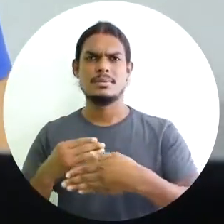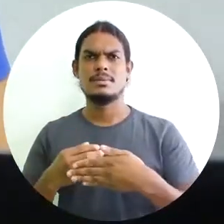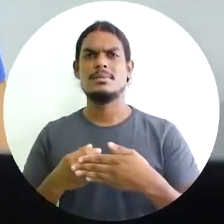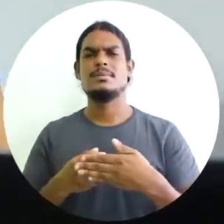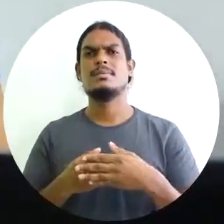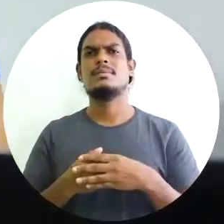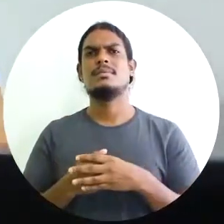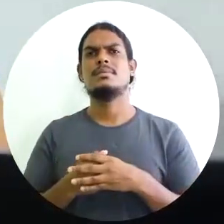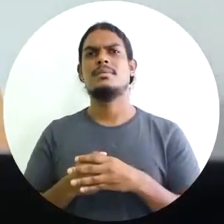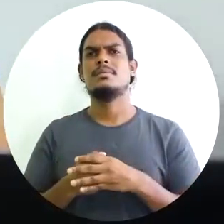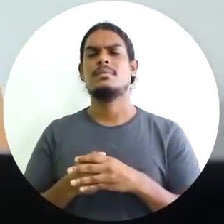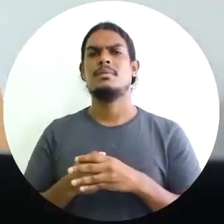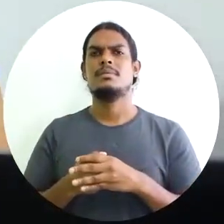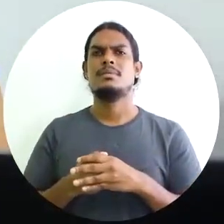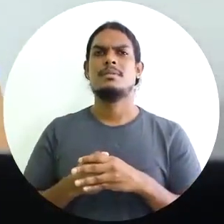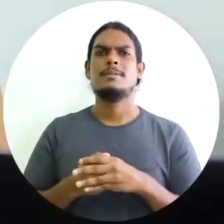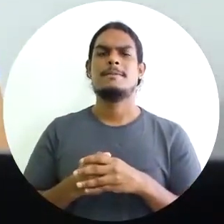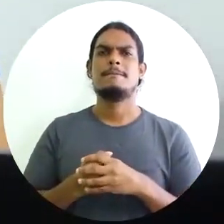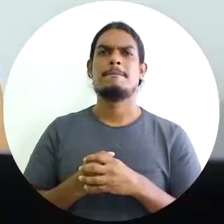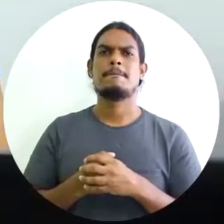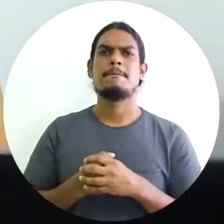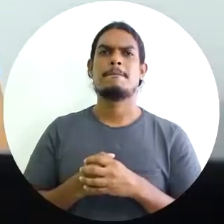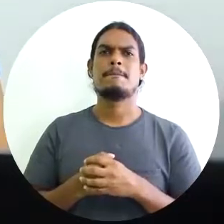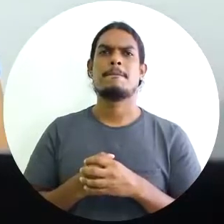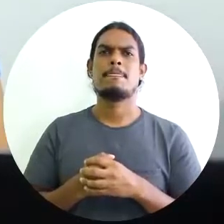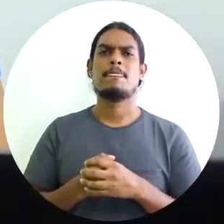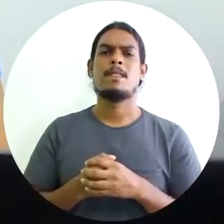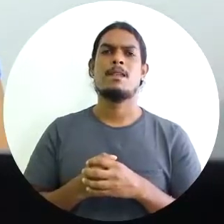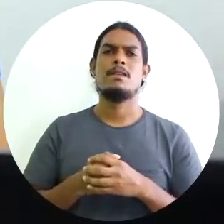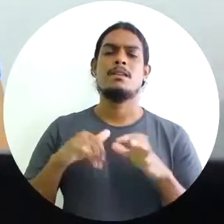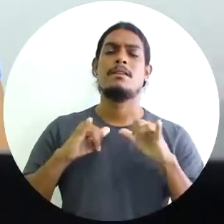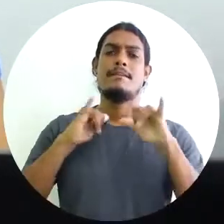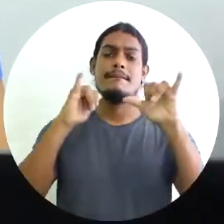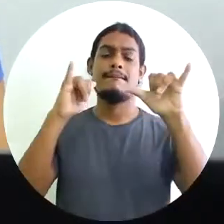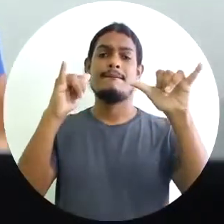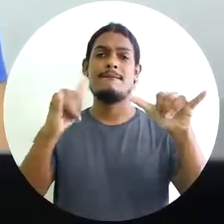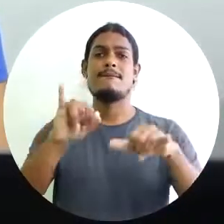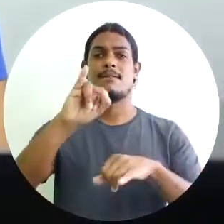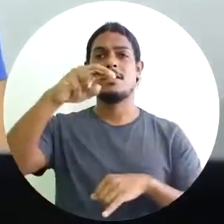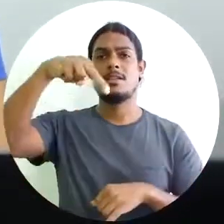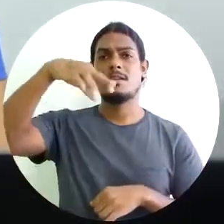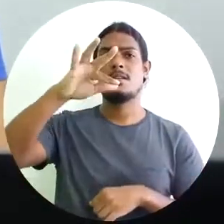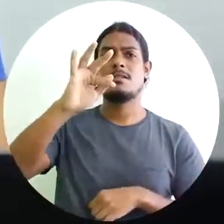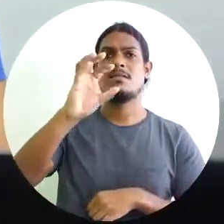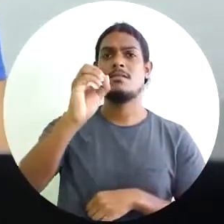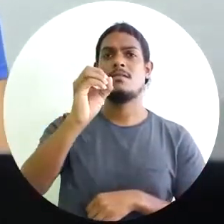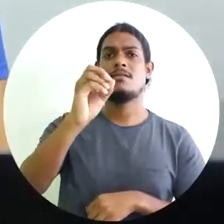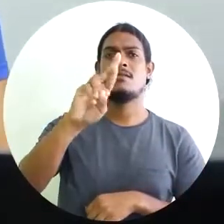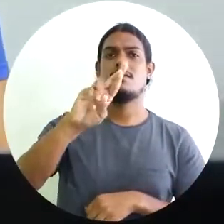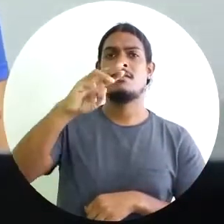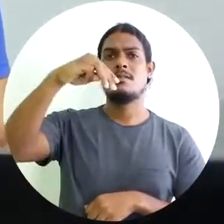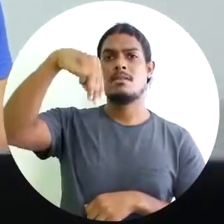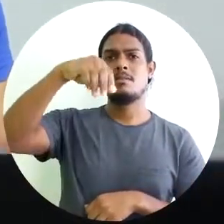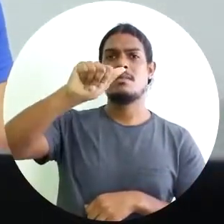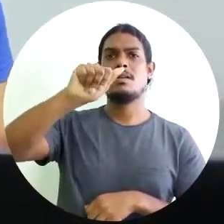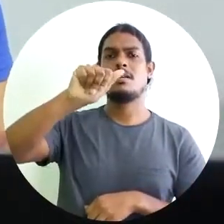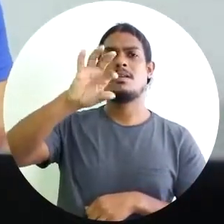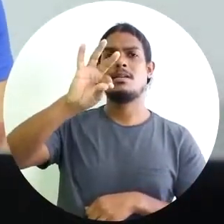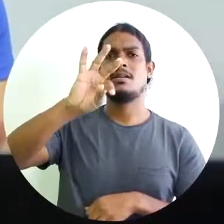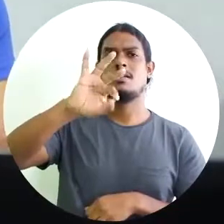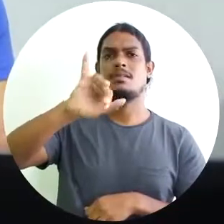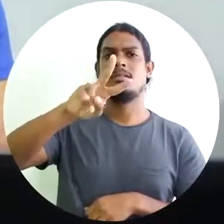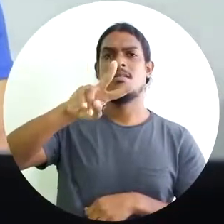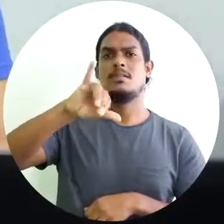tenha, já liga a outro ponto de fator, que é o fator da informatividade. O meu texto, quando ele não tem nada a